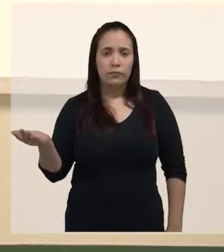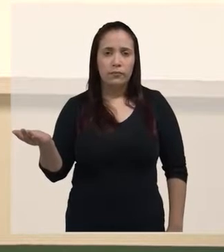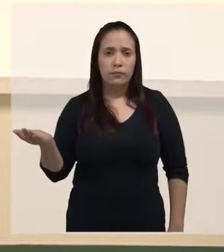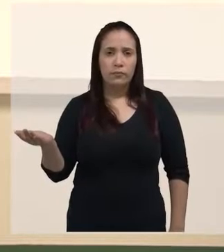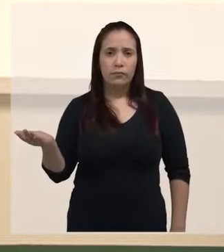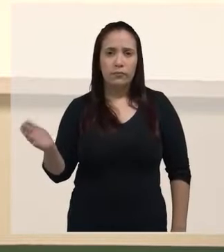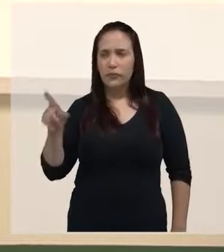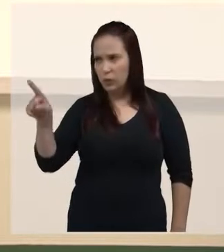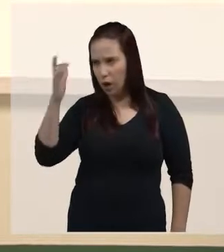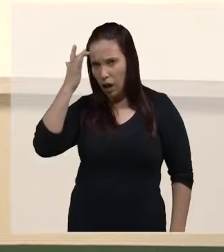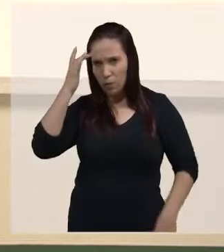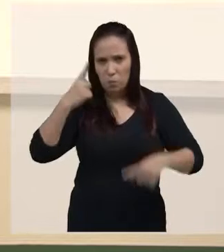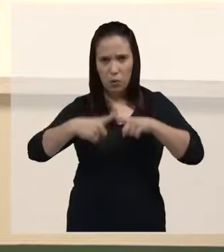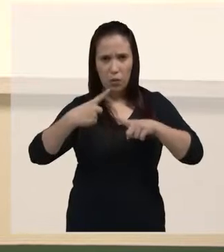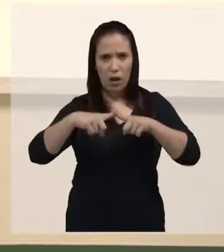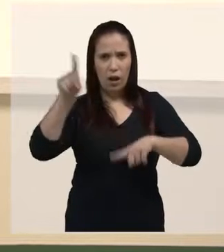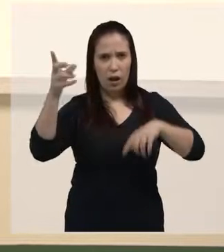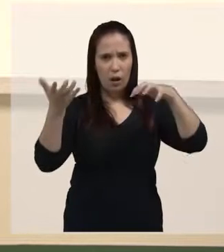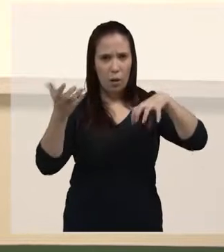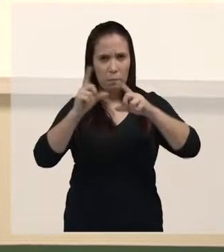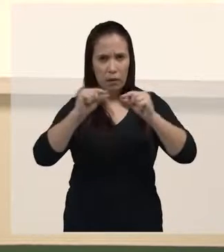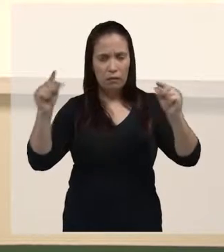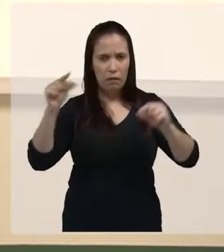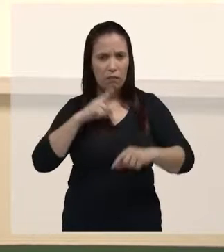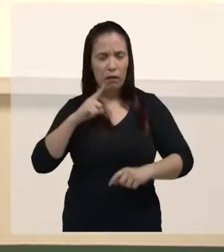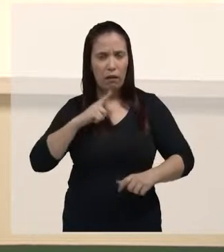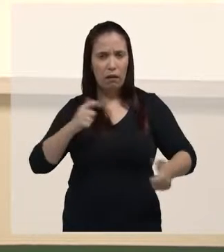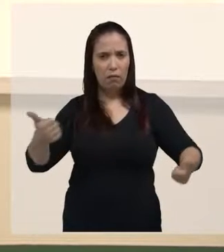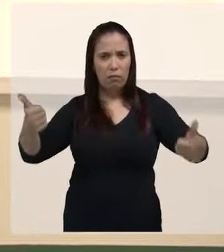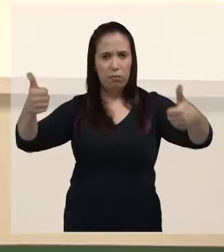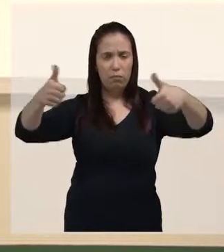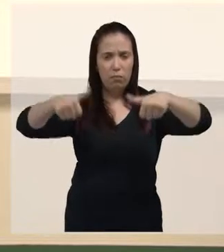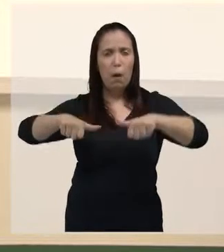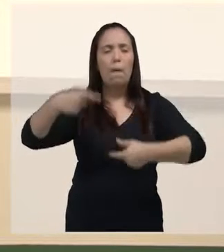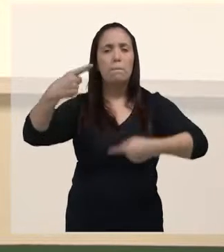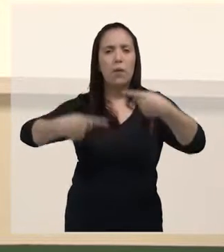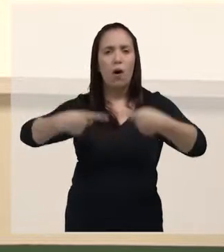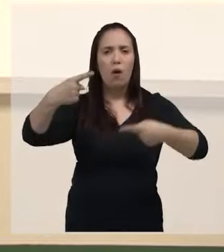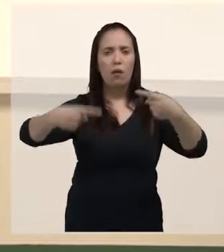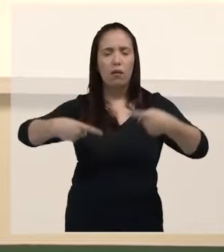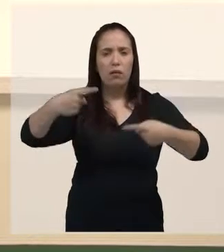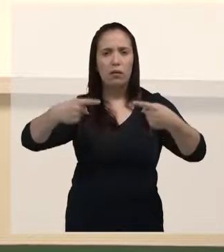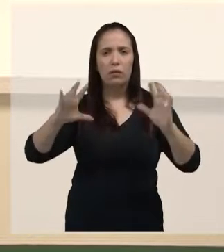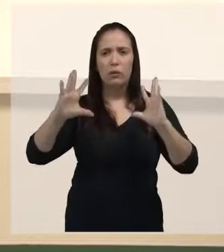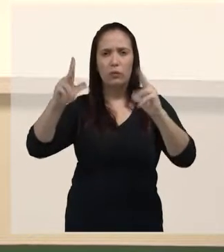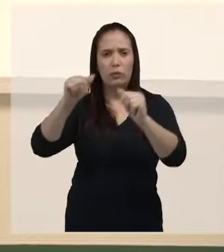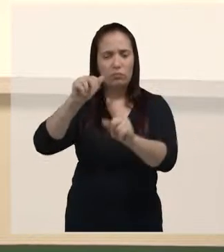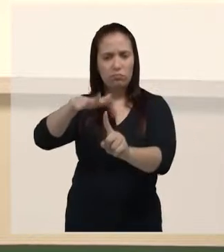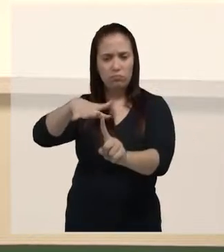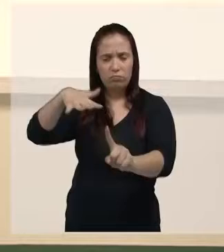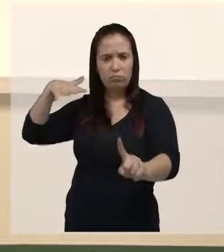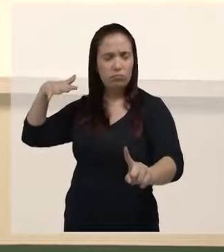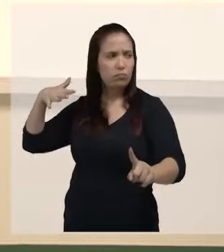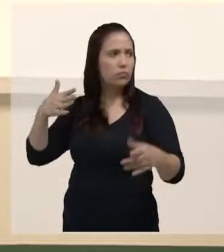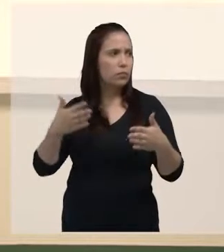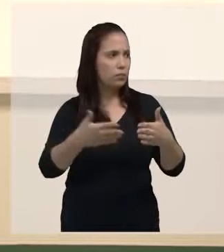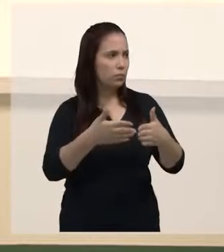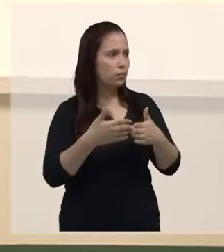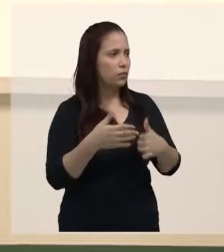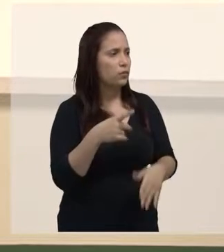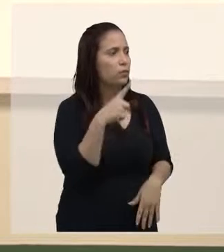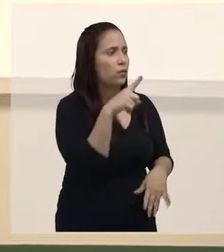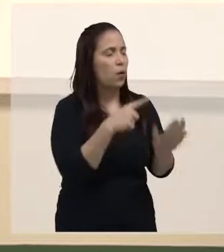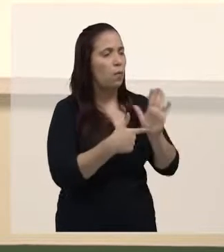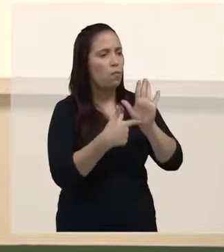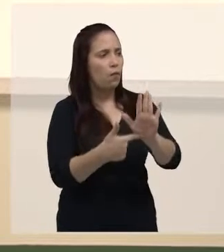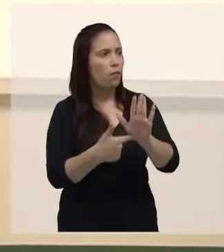do desgaste do Congresso Nacional, e da classe política, que é terrível. Eu só vou pedir o Felipe ou o Claudinho só para mostrar a capa do